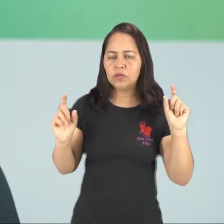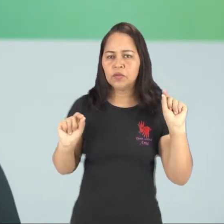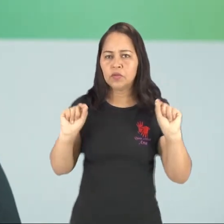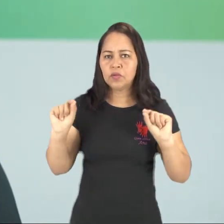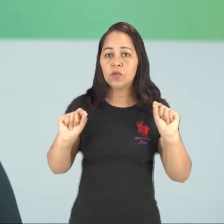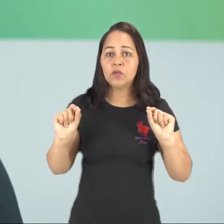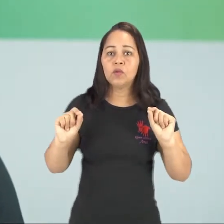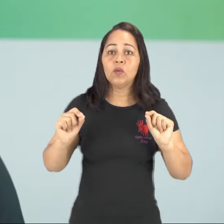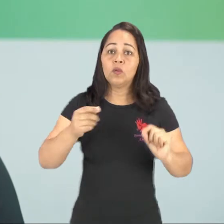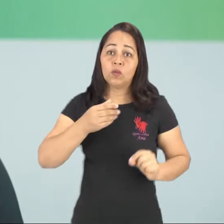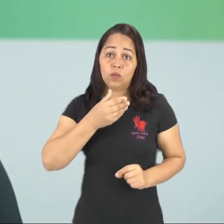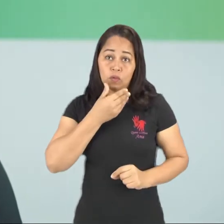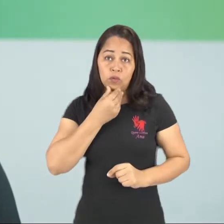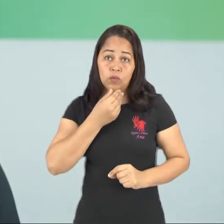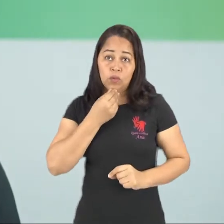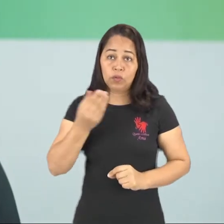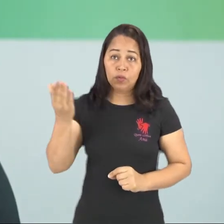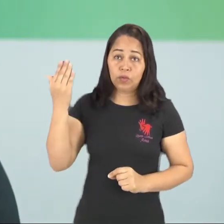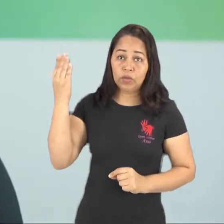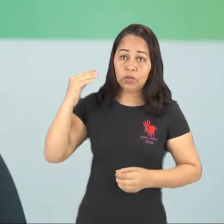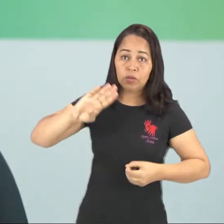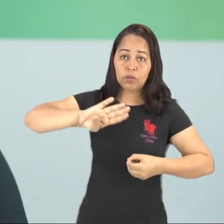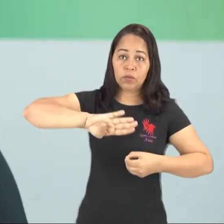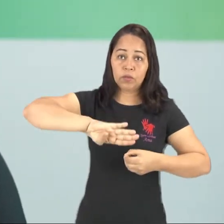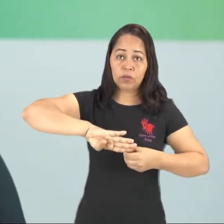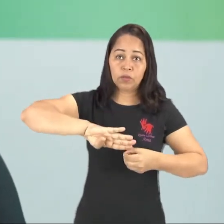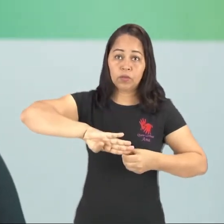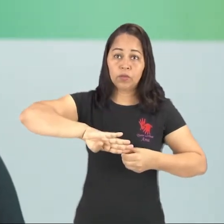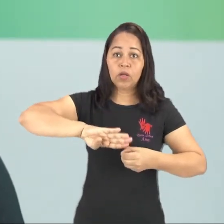os babilônios eles encontraram